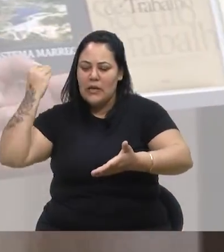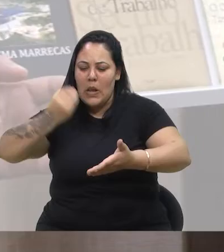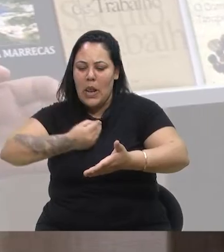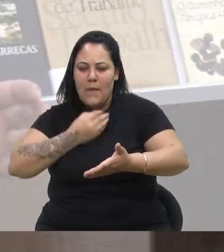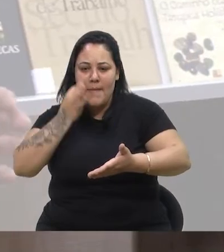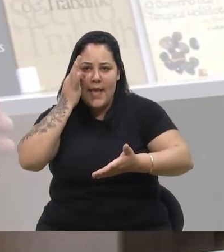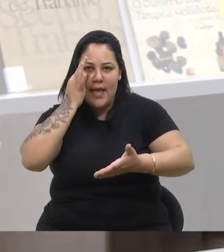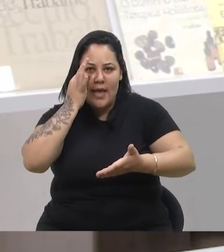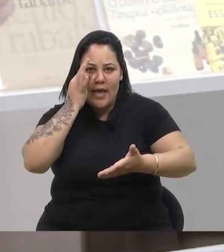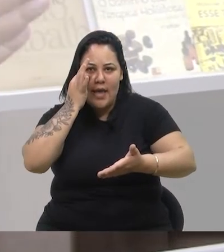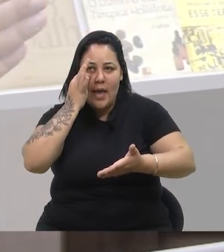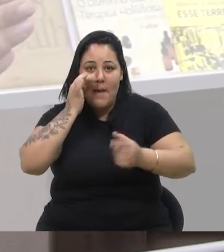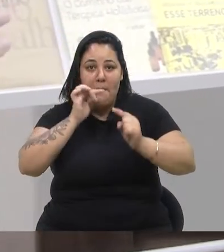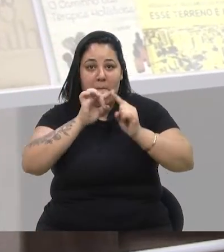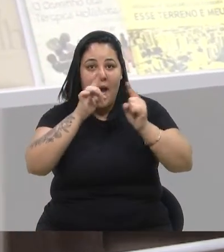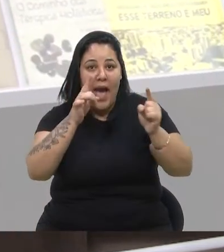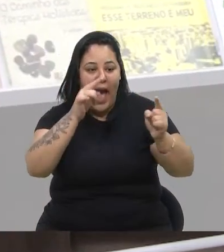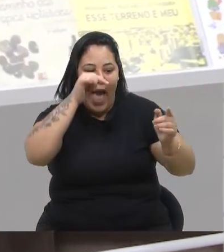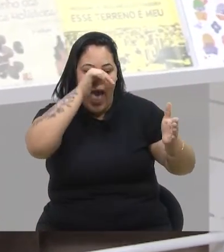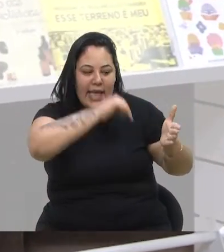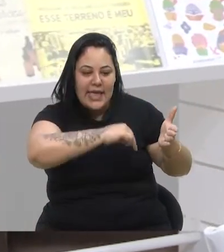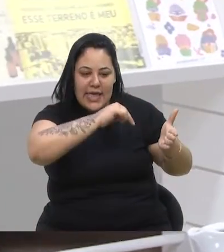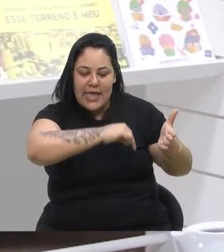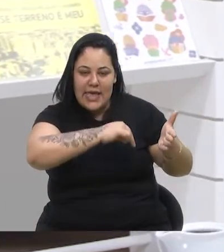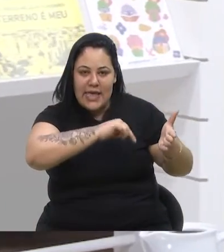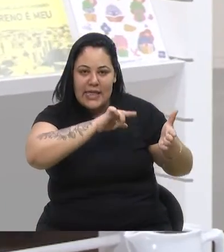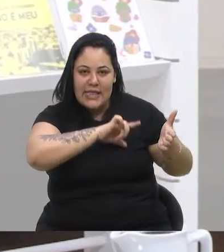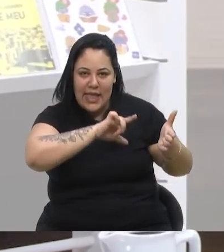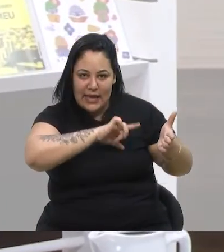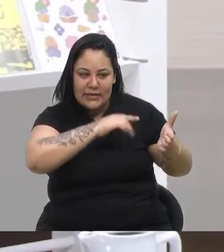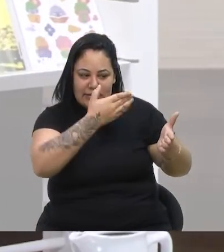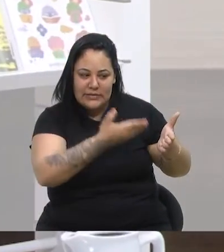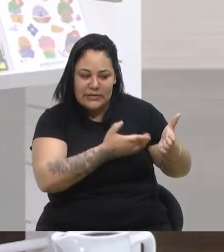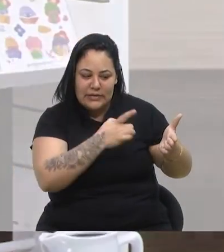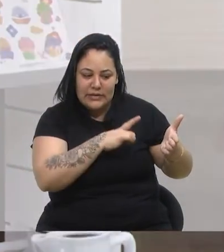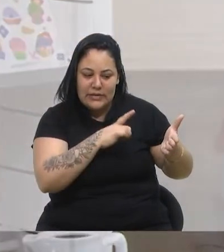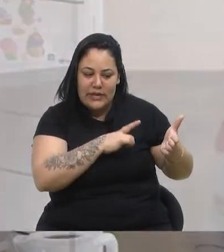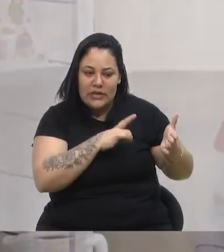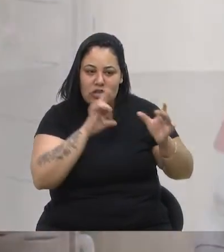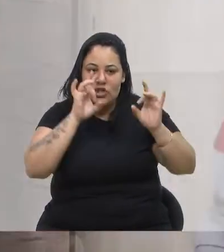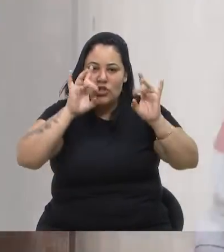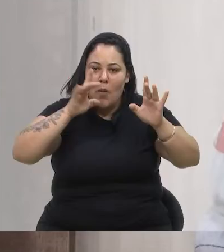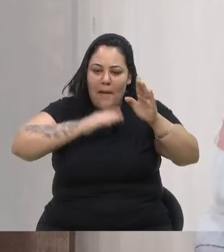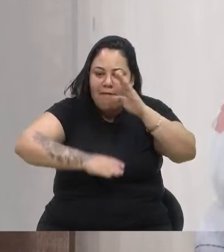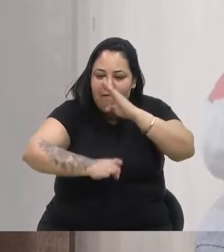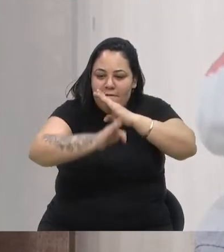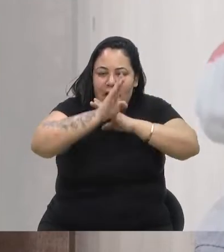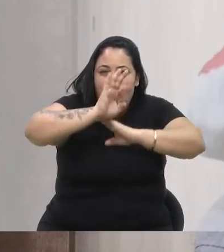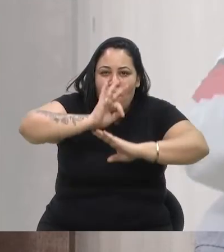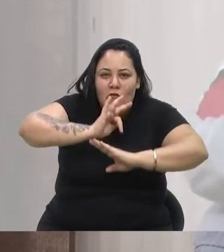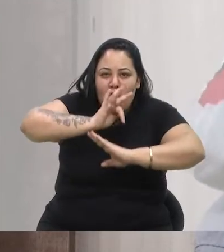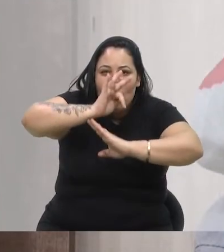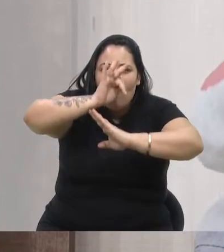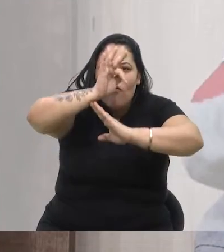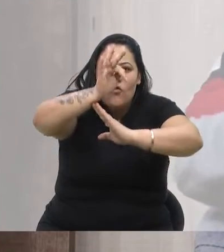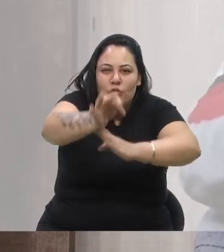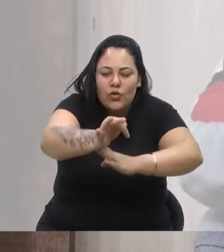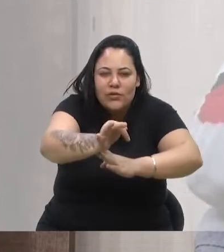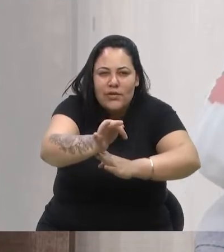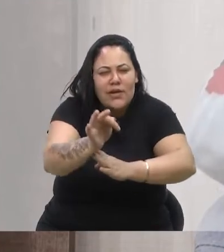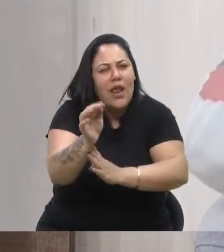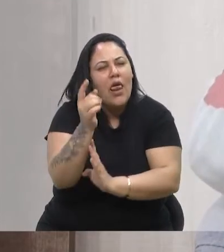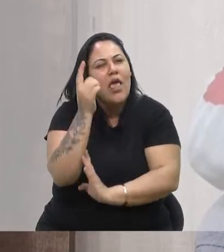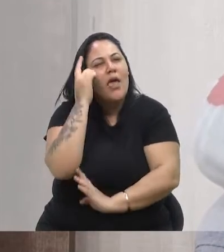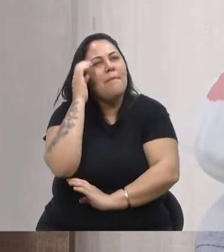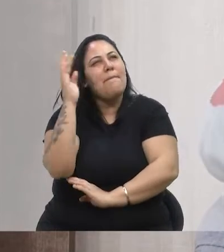que idas e vindas ao futuro. Ela tem uma preocupação concreta de que no futuro não haja a